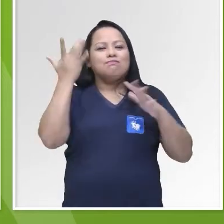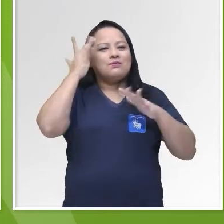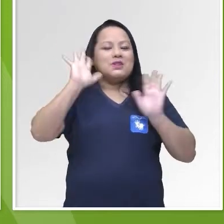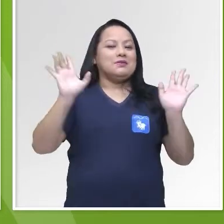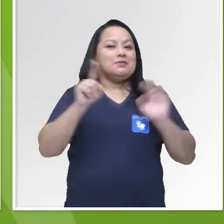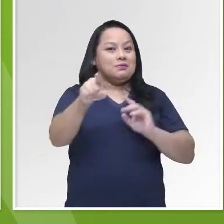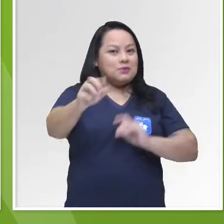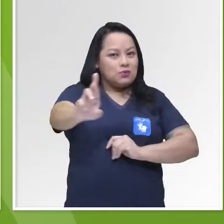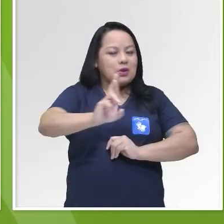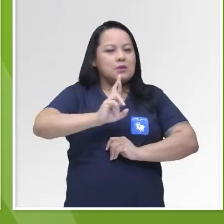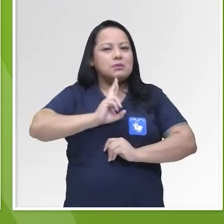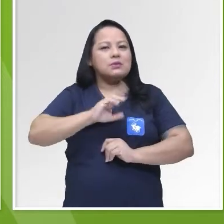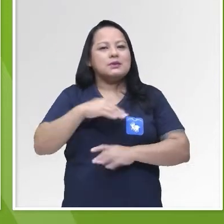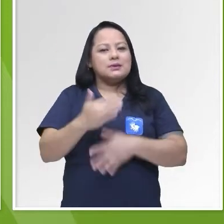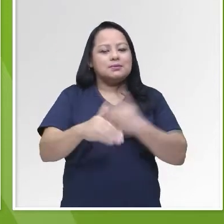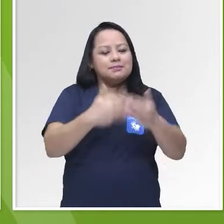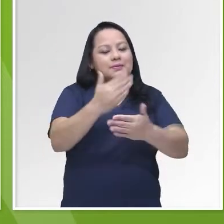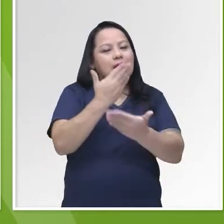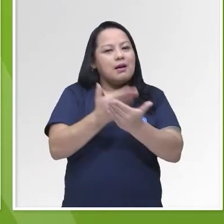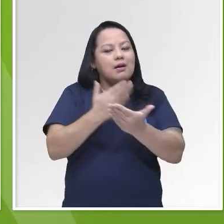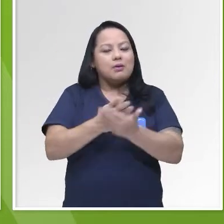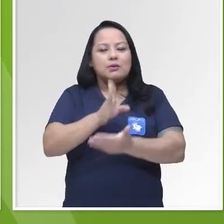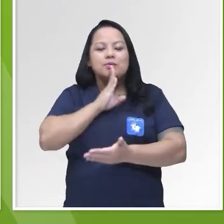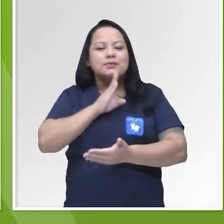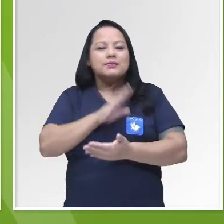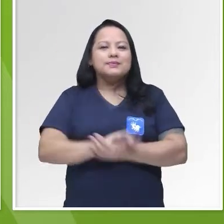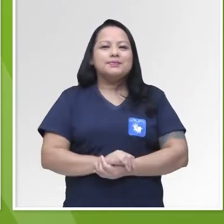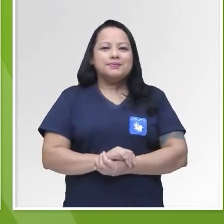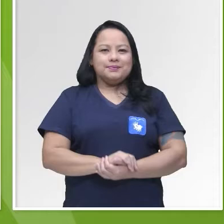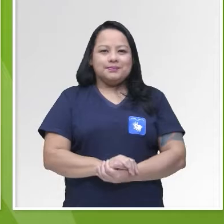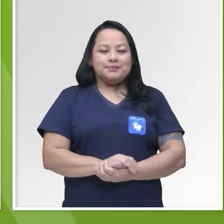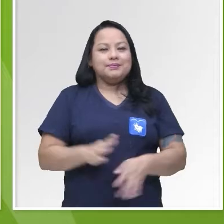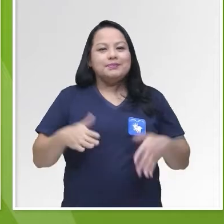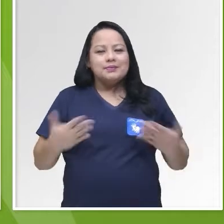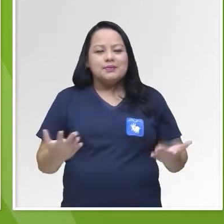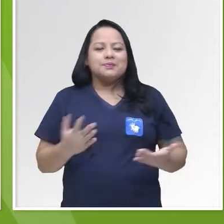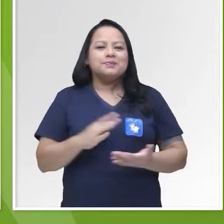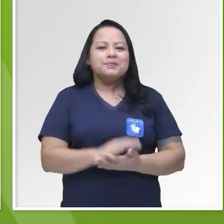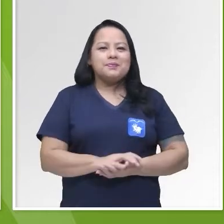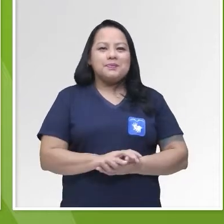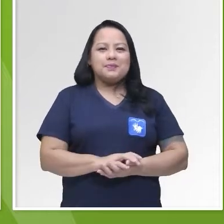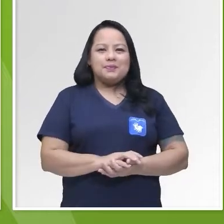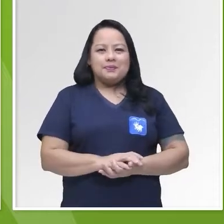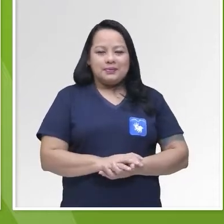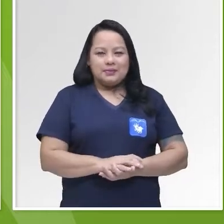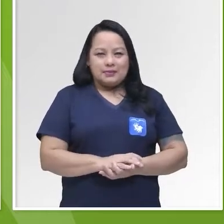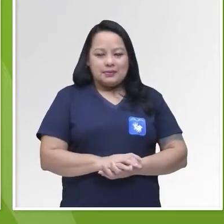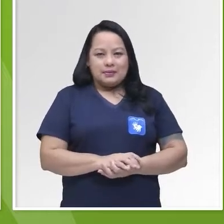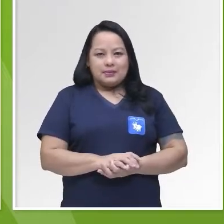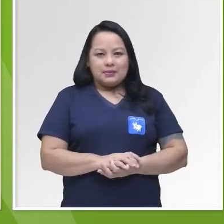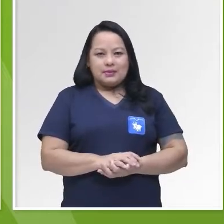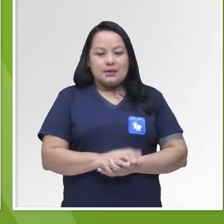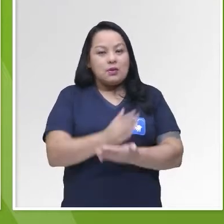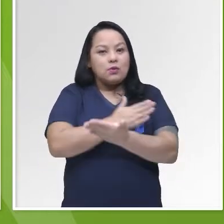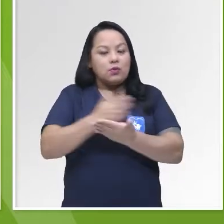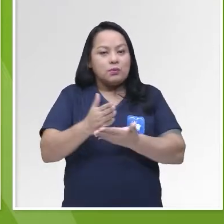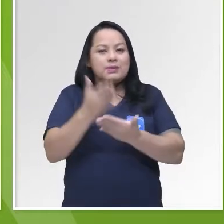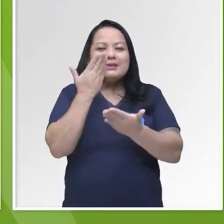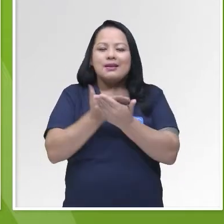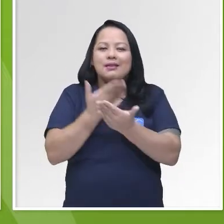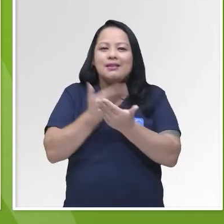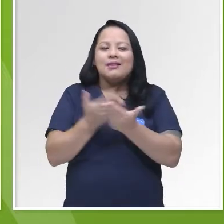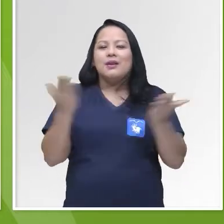Vamos aí conhecer no decorrer da aula. Vamos lá? Então, gente, vou iniciar nossa